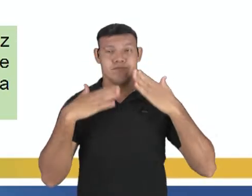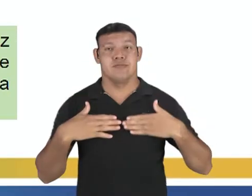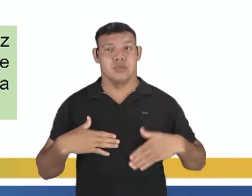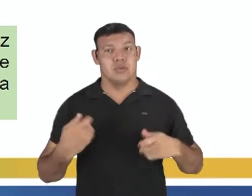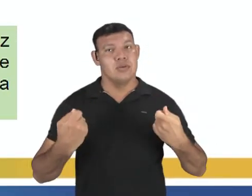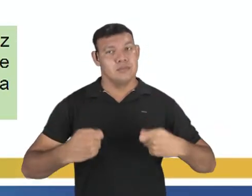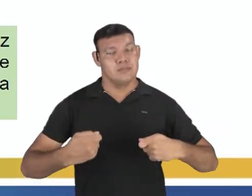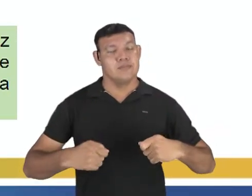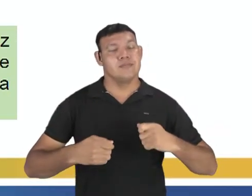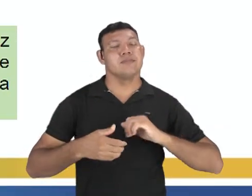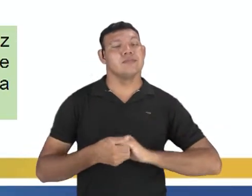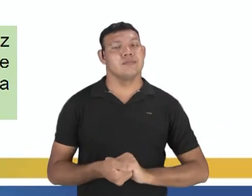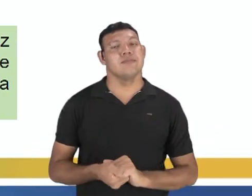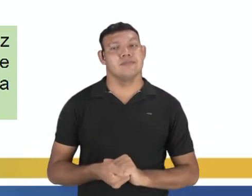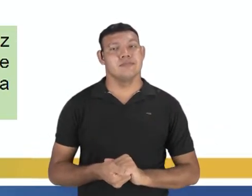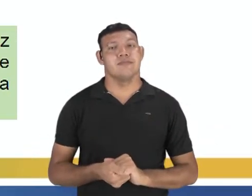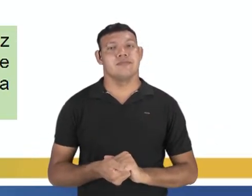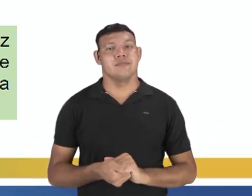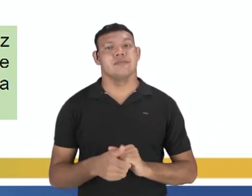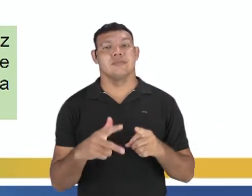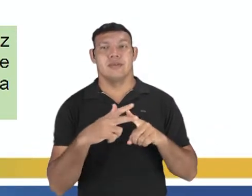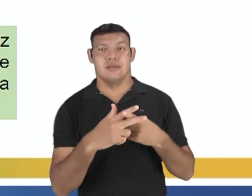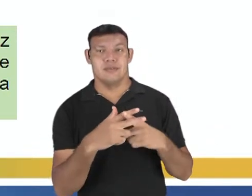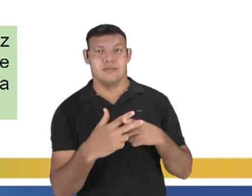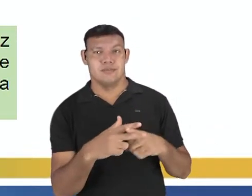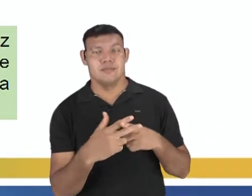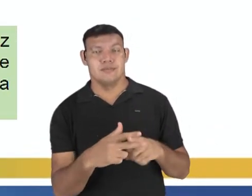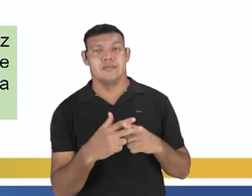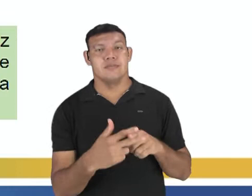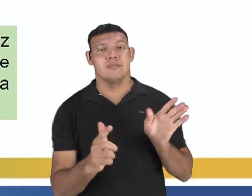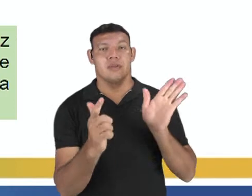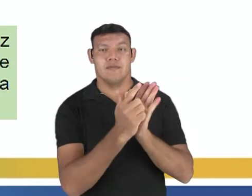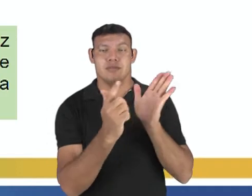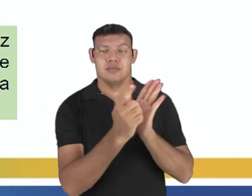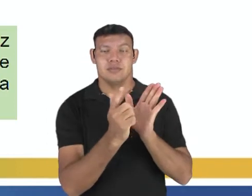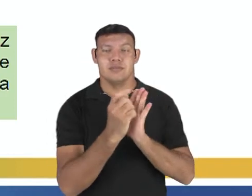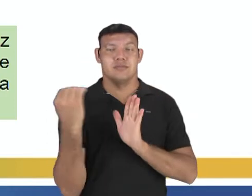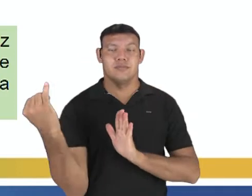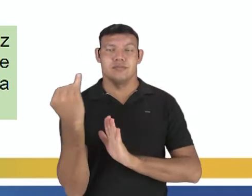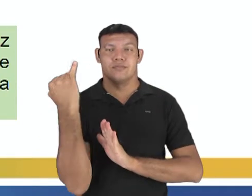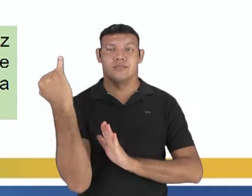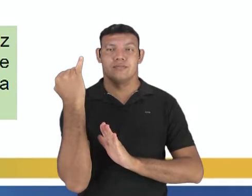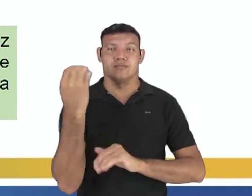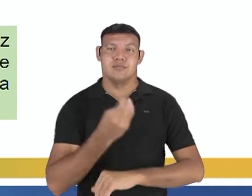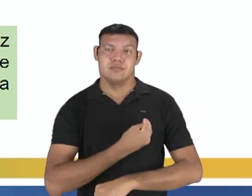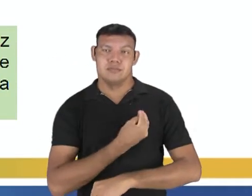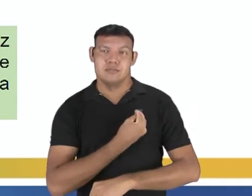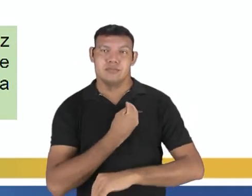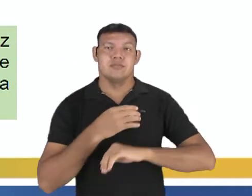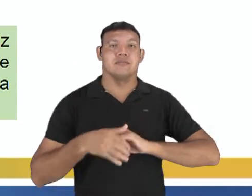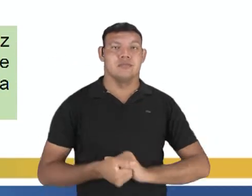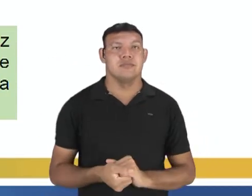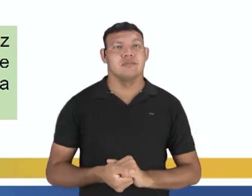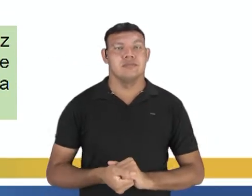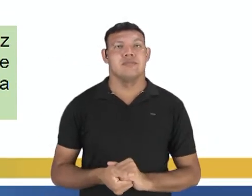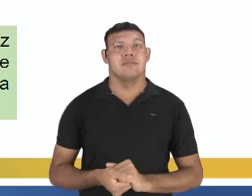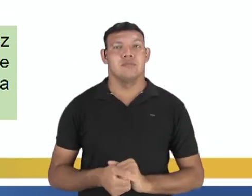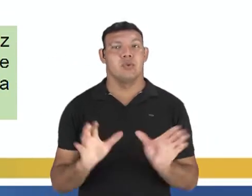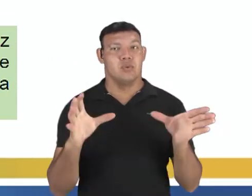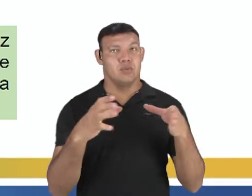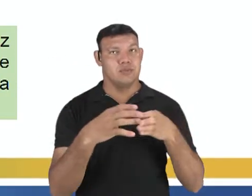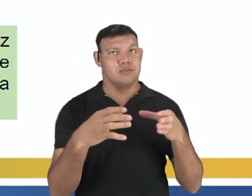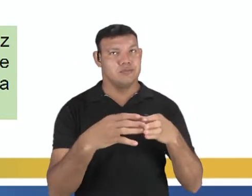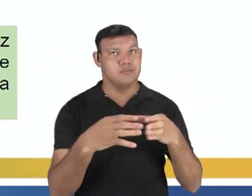realiza, que ele precisa realizar para a manutenção de suas funções vitais. Bom, o conjunto de todas as reações de síntese